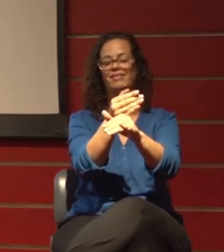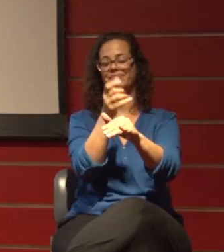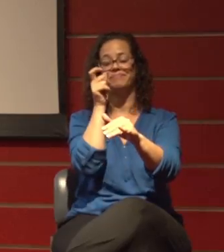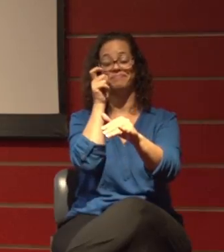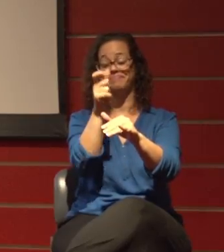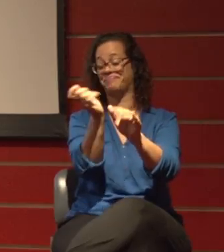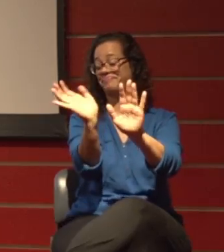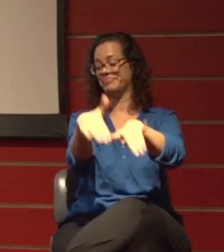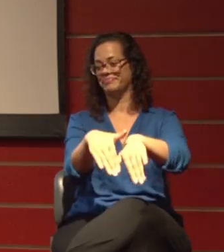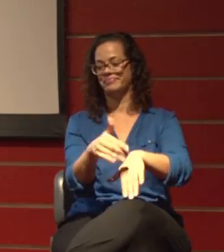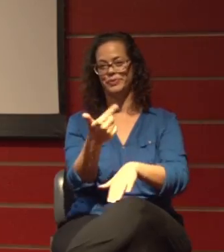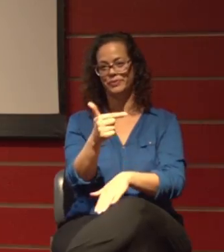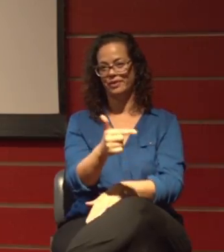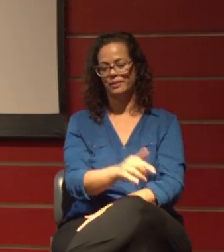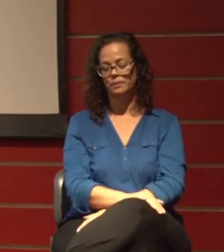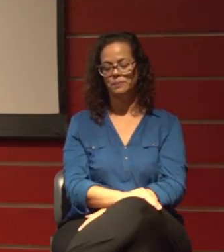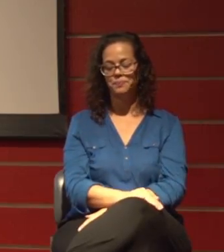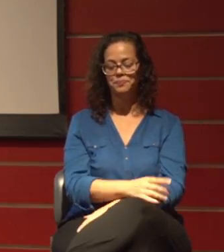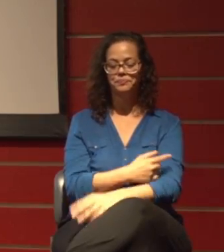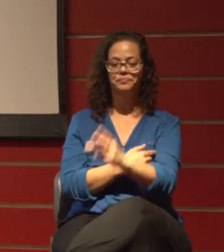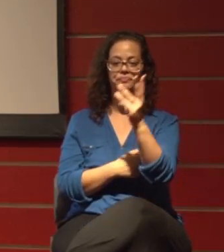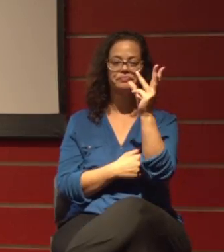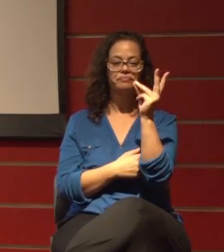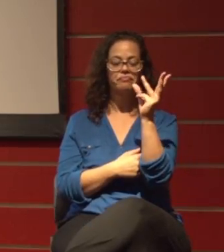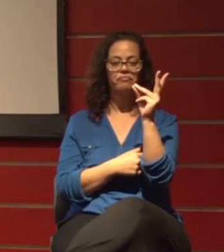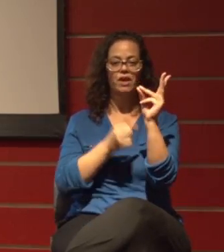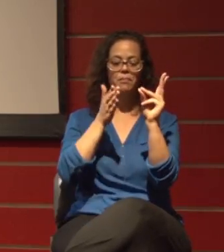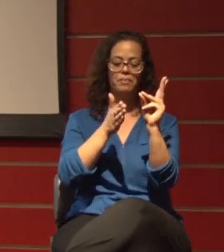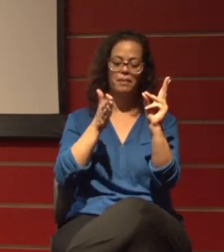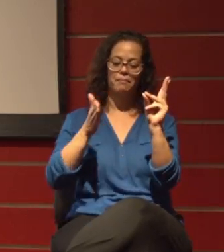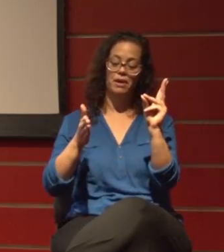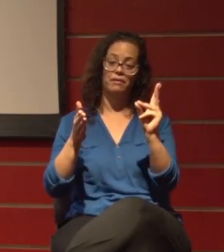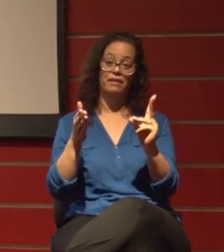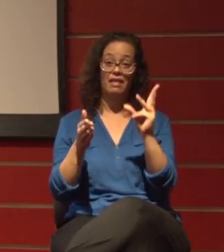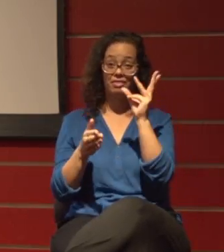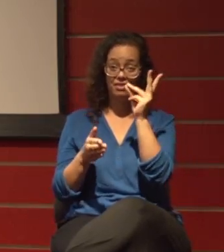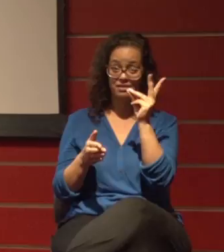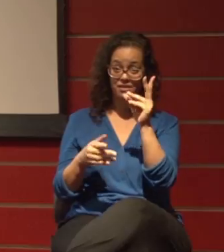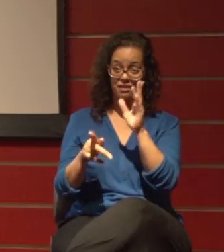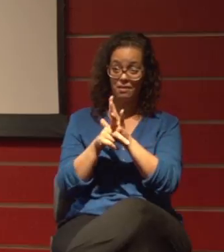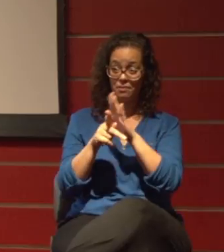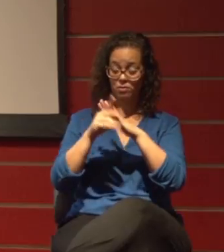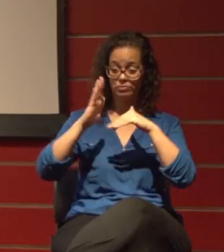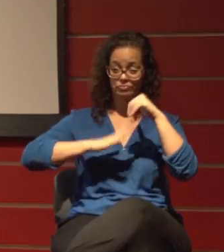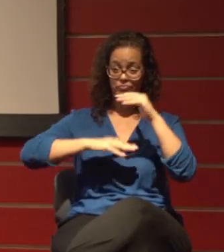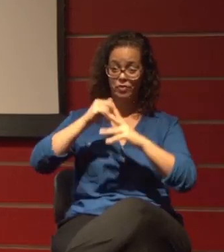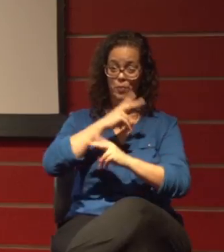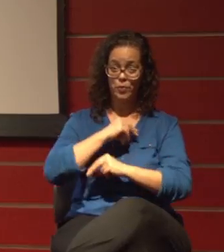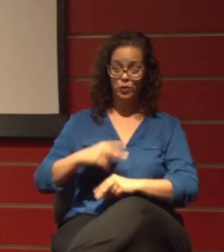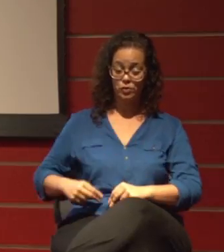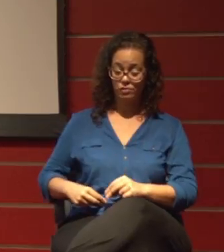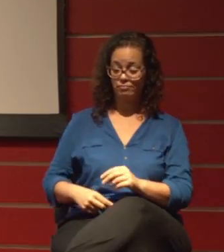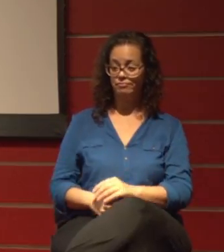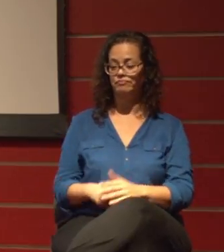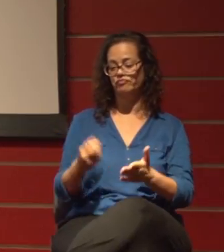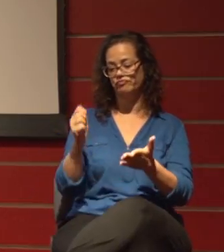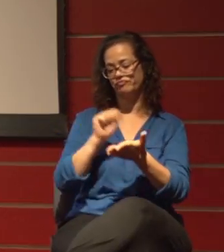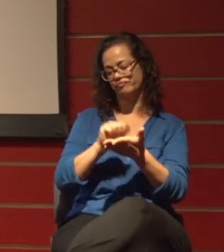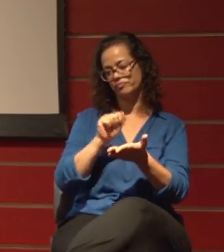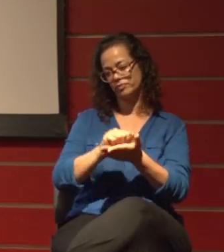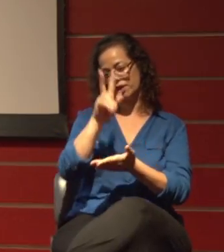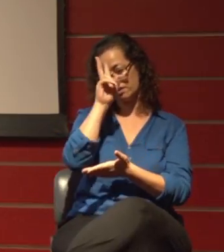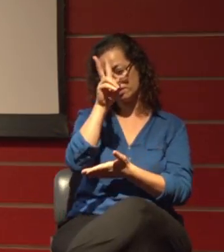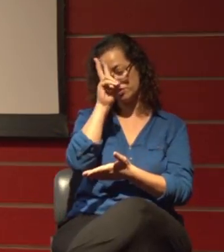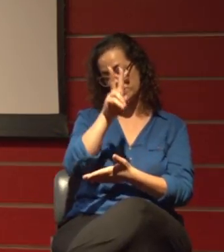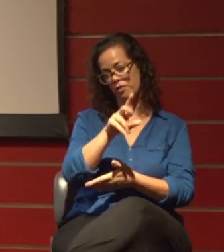etapa de de produção da história o protagonista